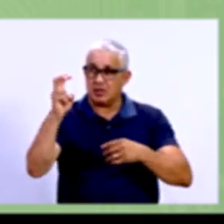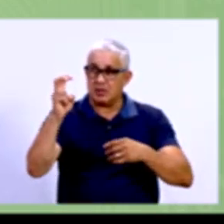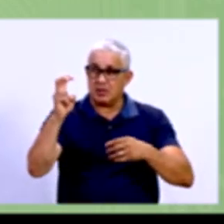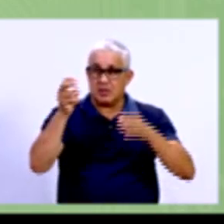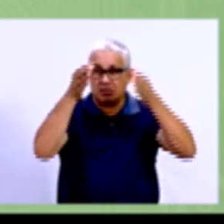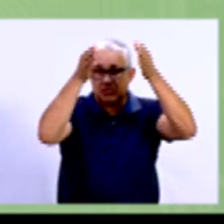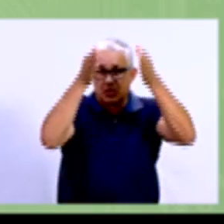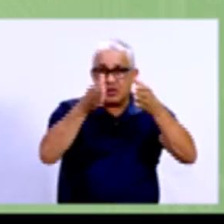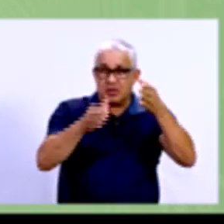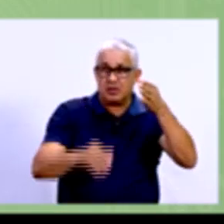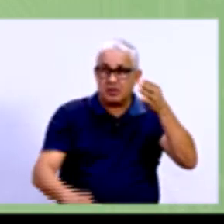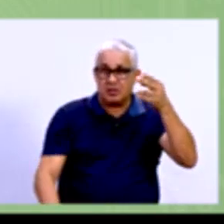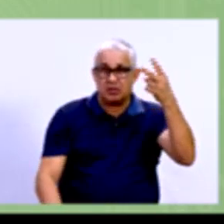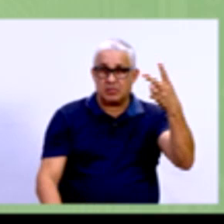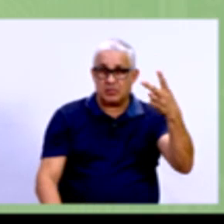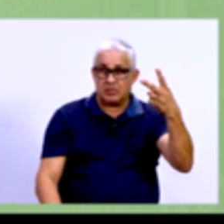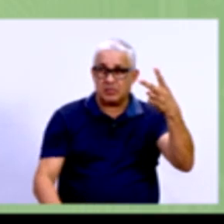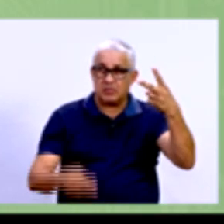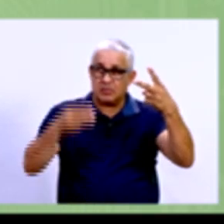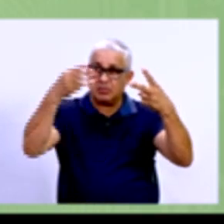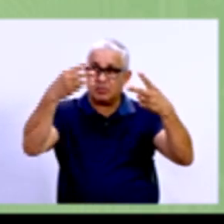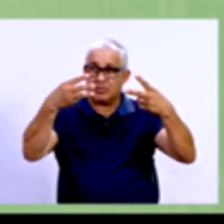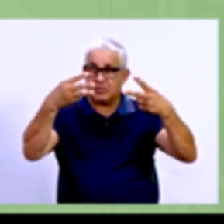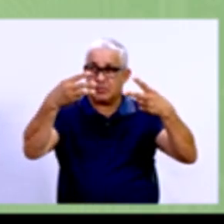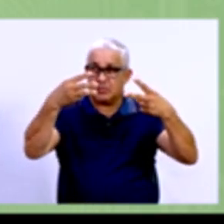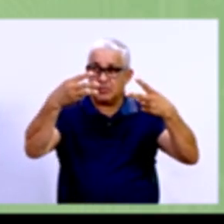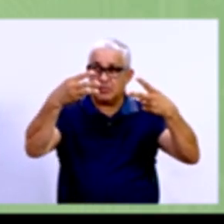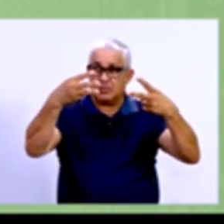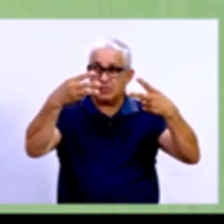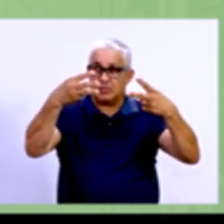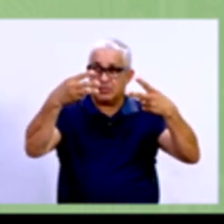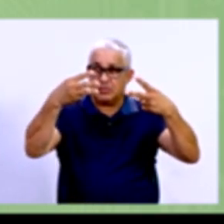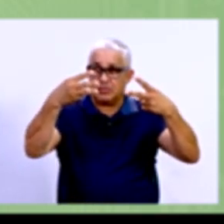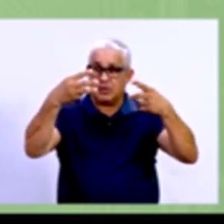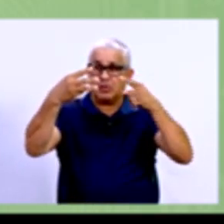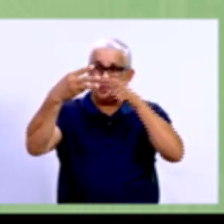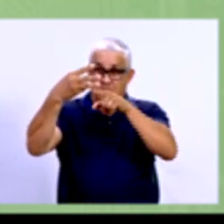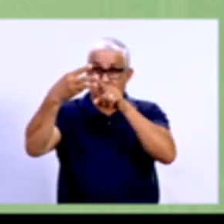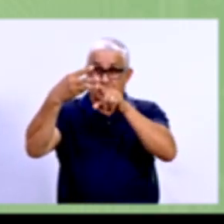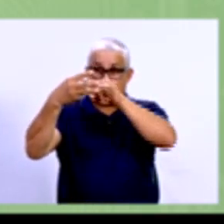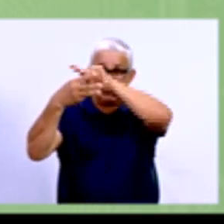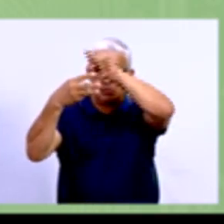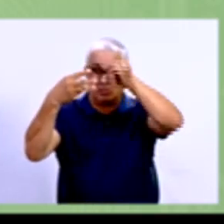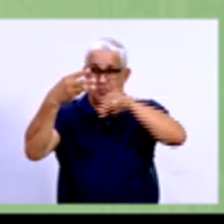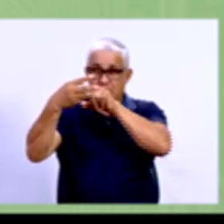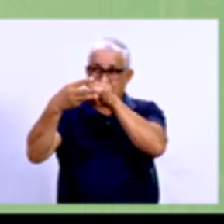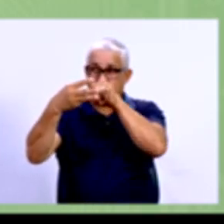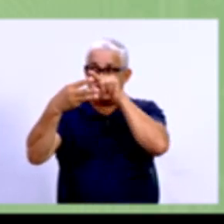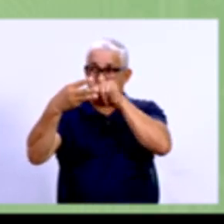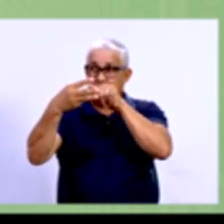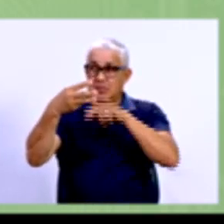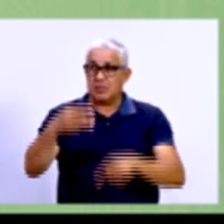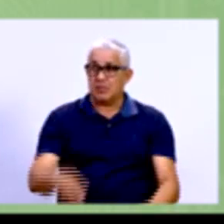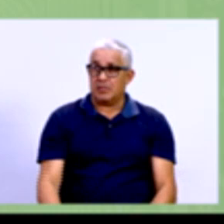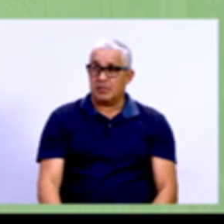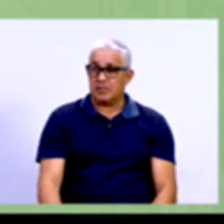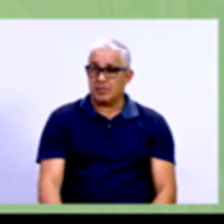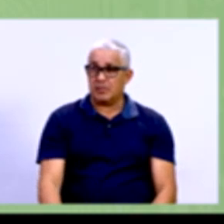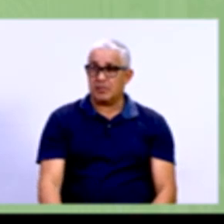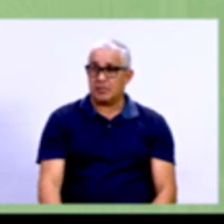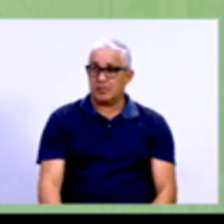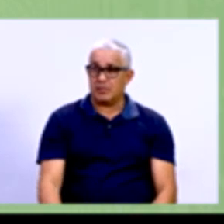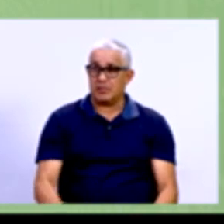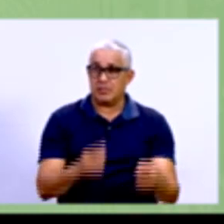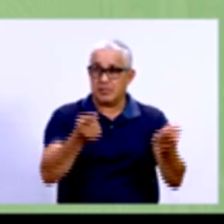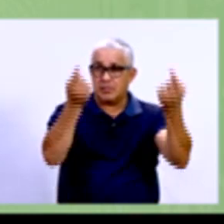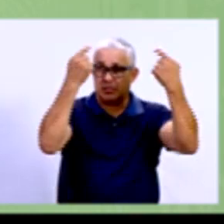vai ser... Saiu um pouquinho aqui, mas é o 3, é o do meio, tá? E no outro